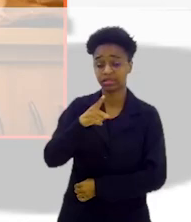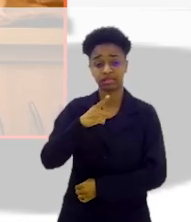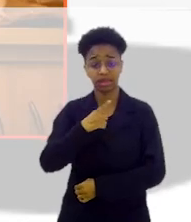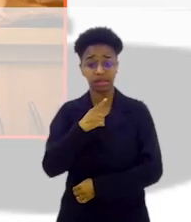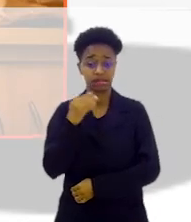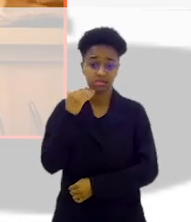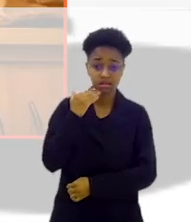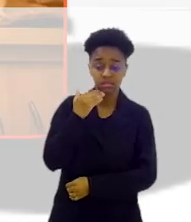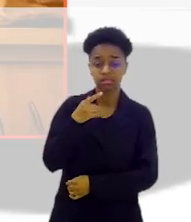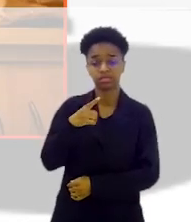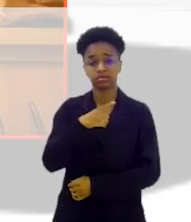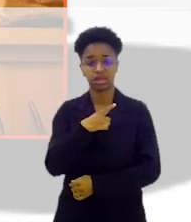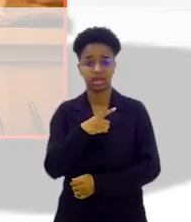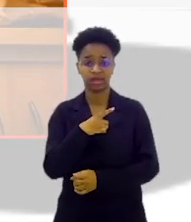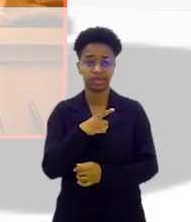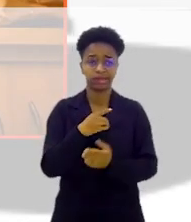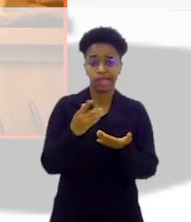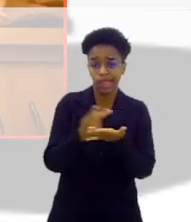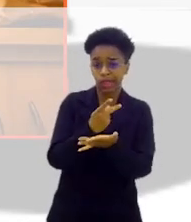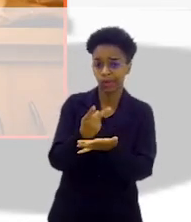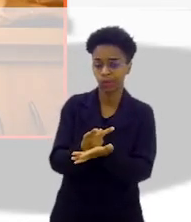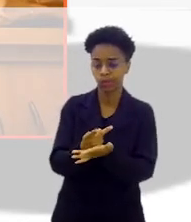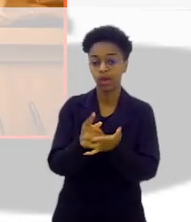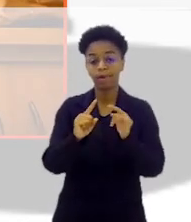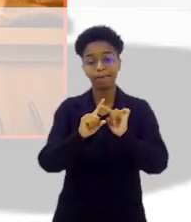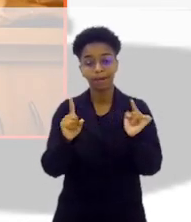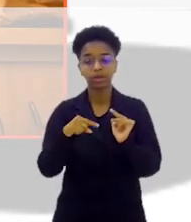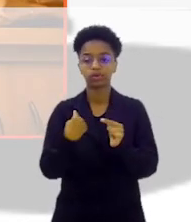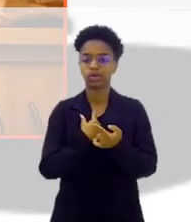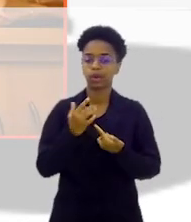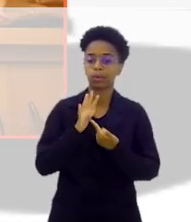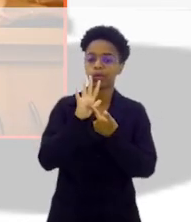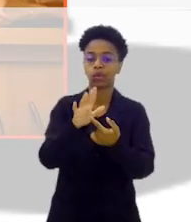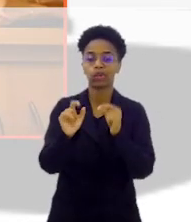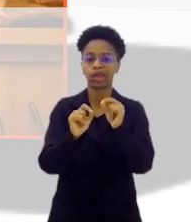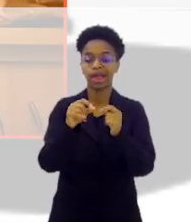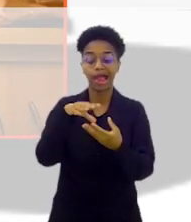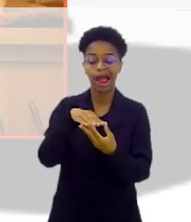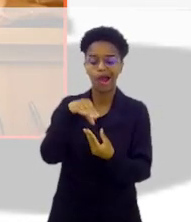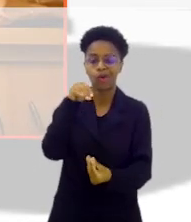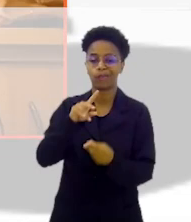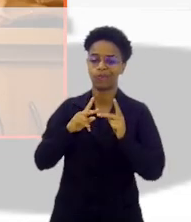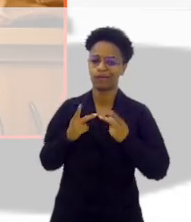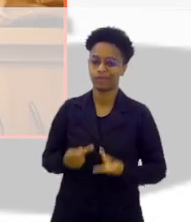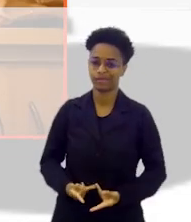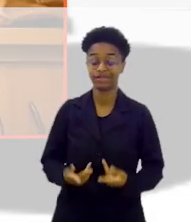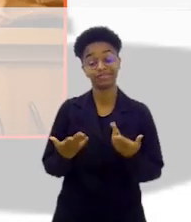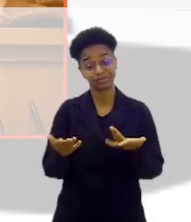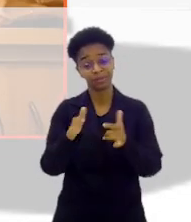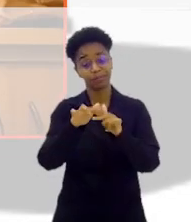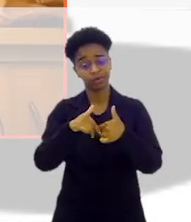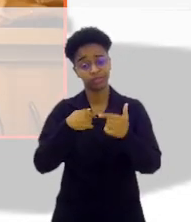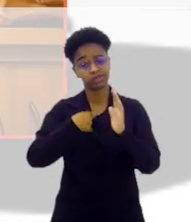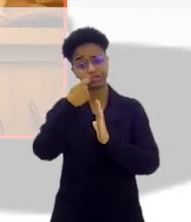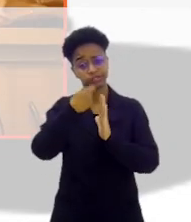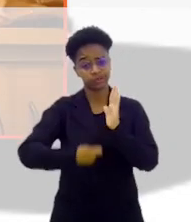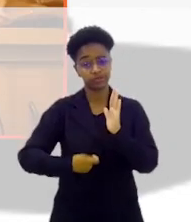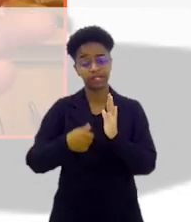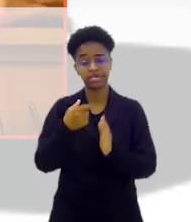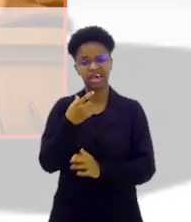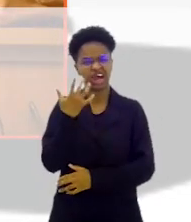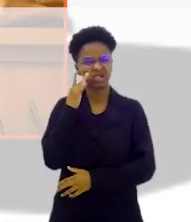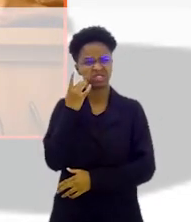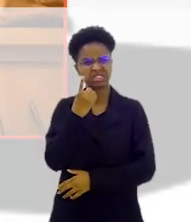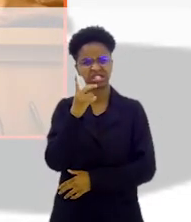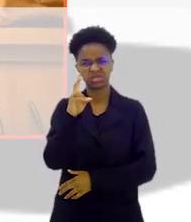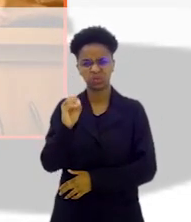suas incapacidades e as suas infrequências, os seus erros. Nós trabalhamos com a alma humana. E isso me fez escrever, acho